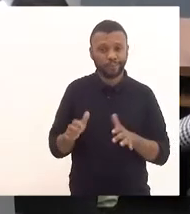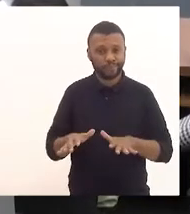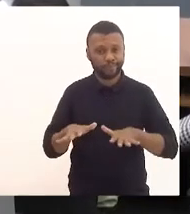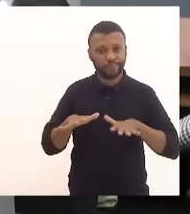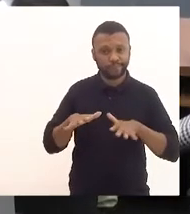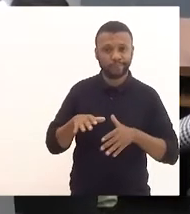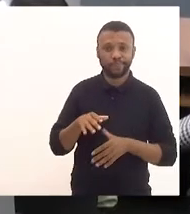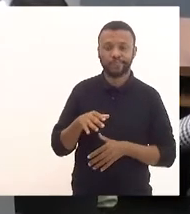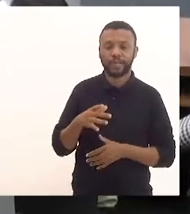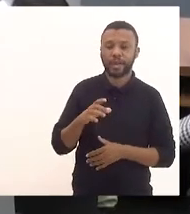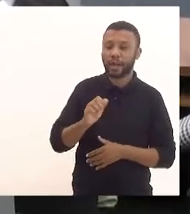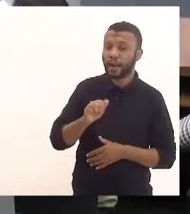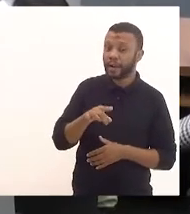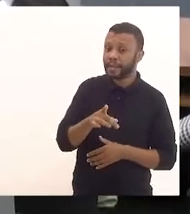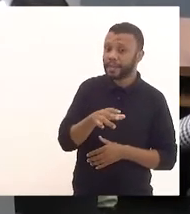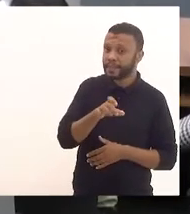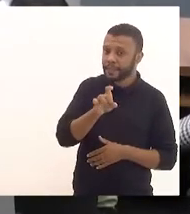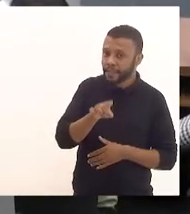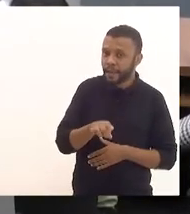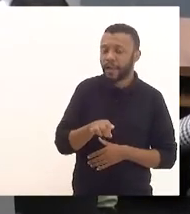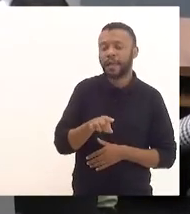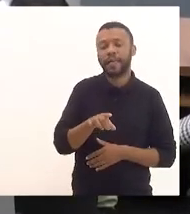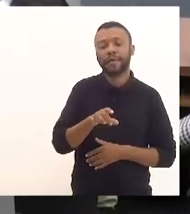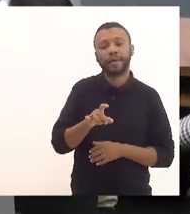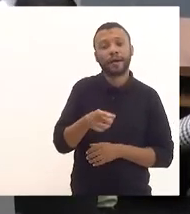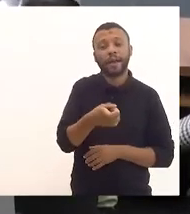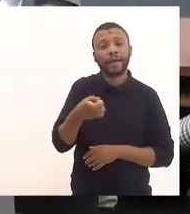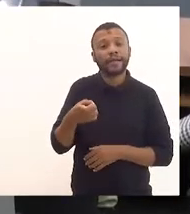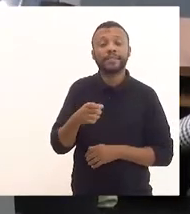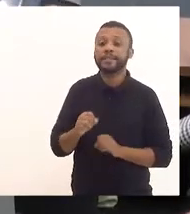o Andrés defensor geral